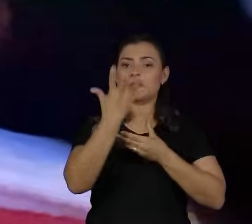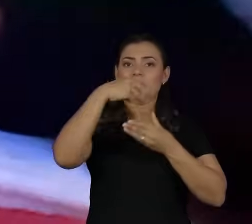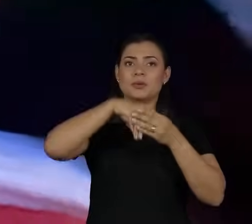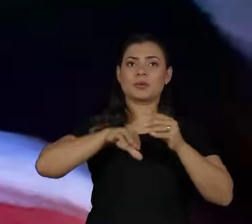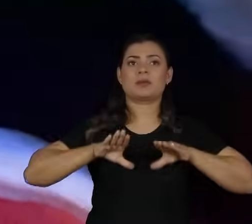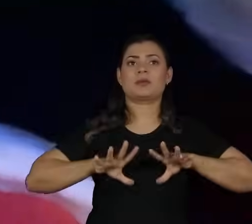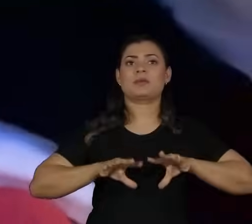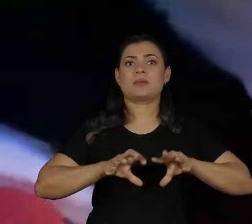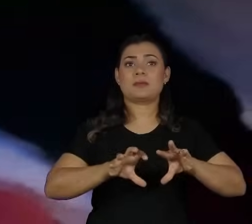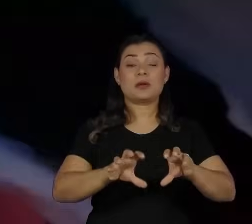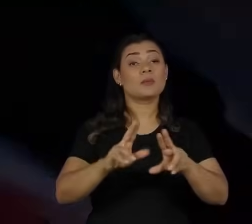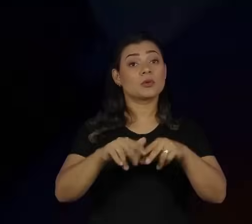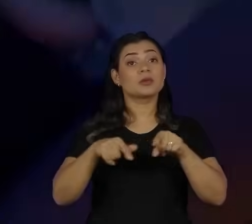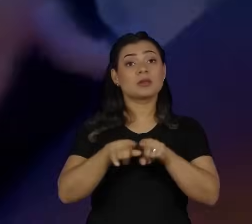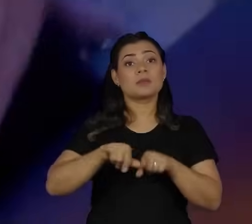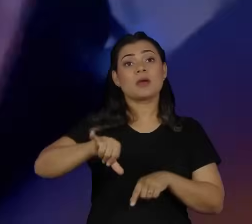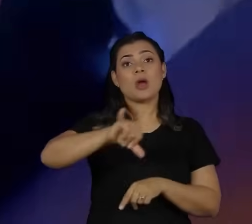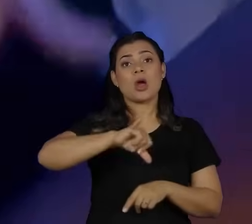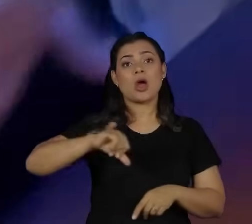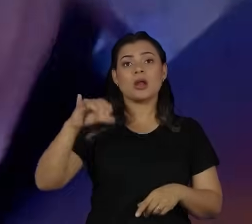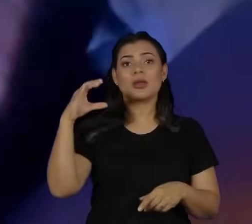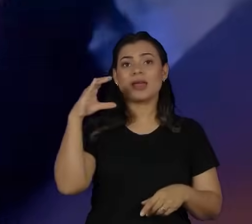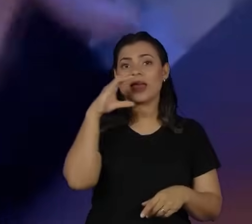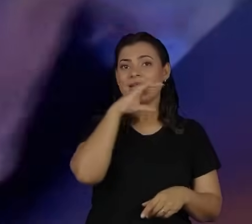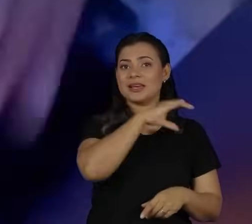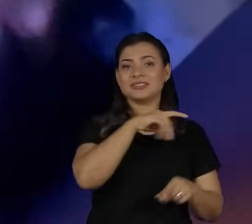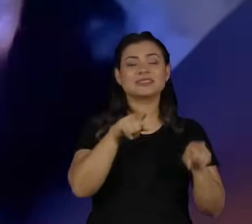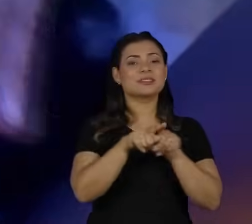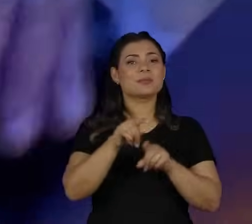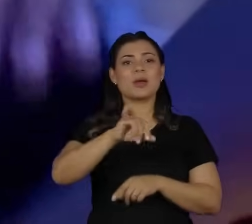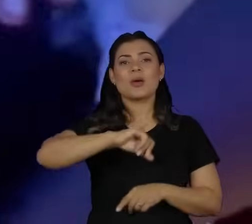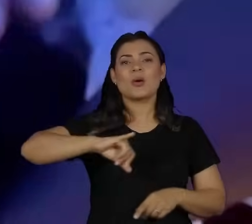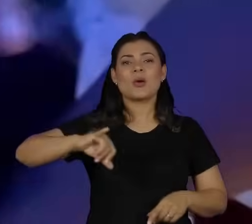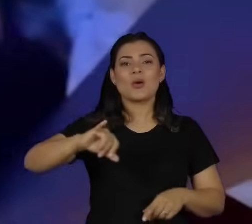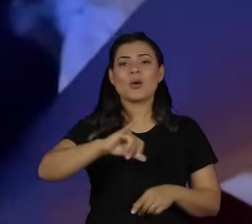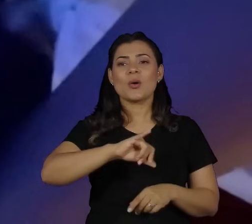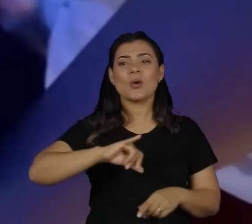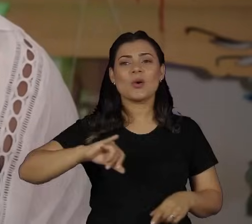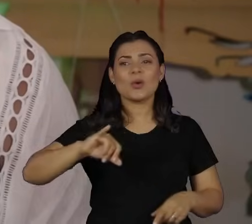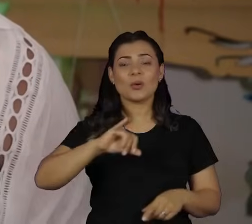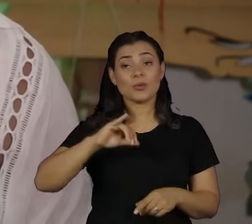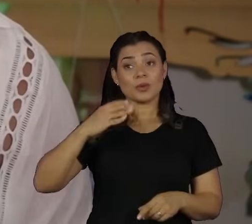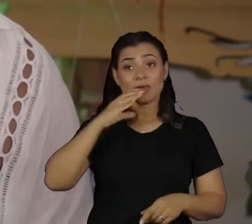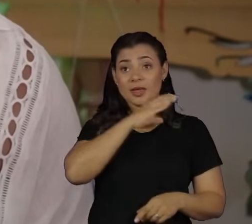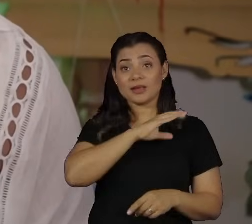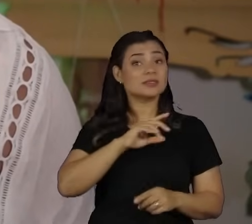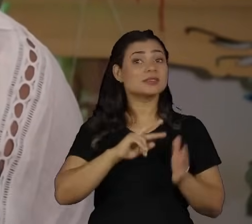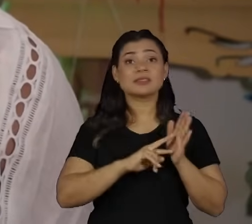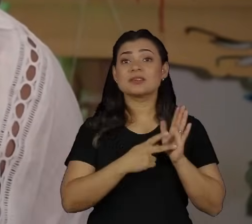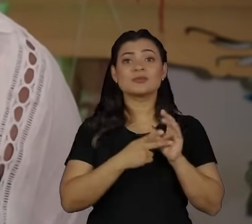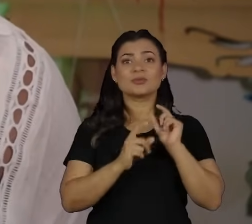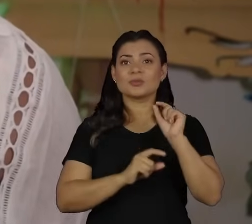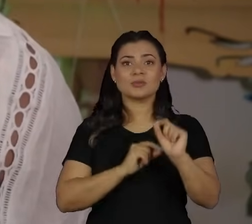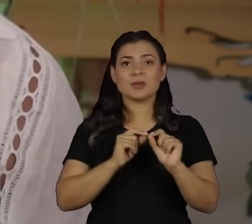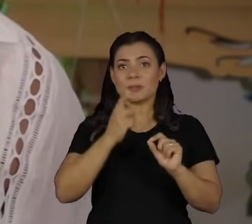além disso, o óleo quente, né? O óleo quente para nós é como se fosse o contato da própria